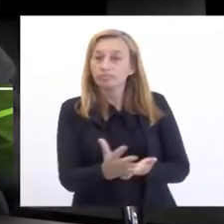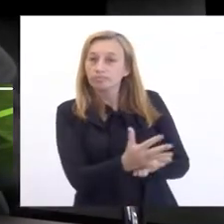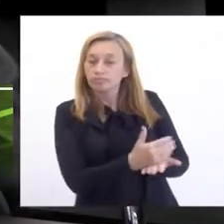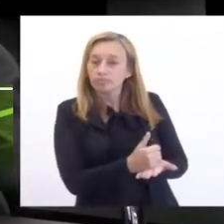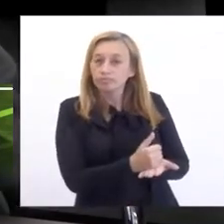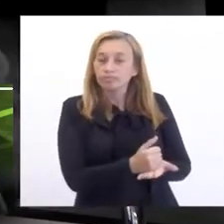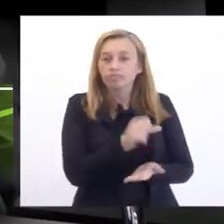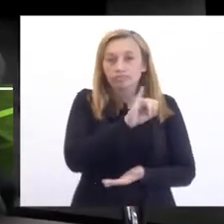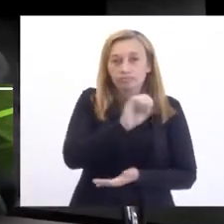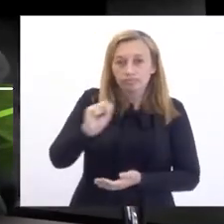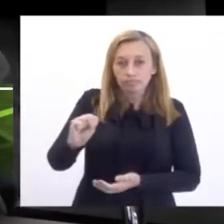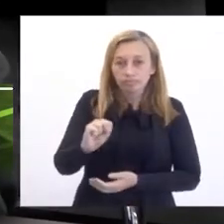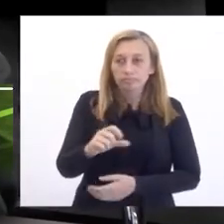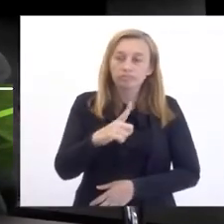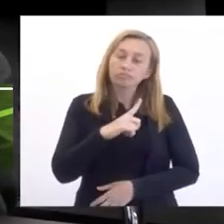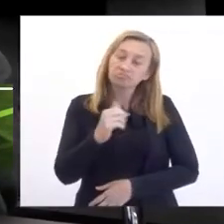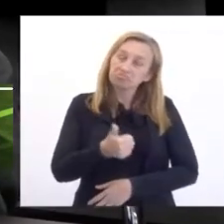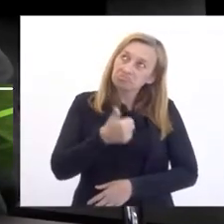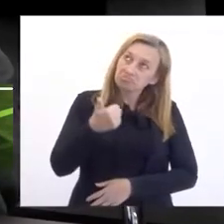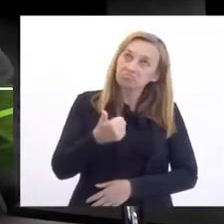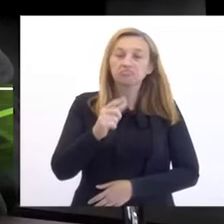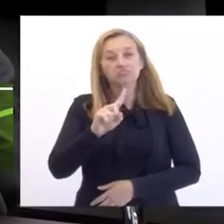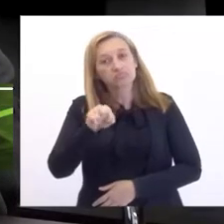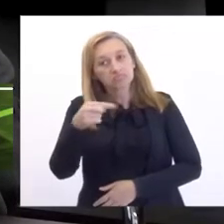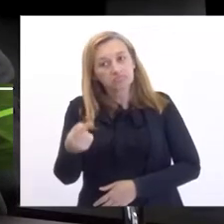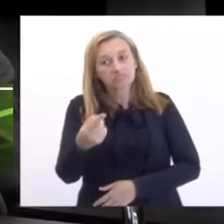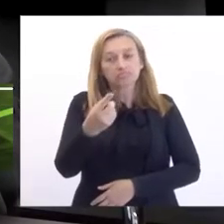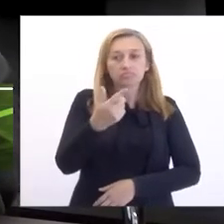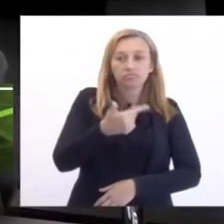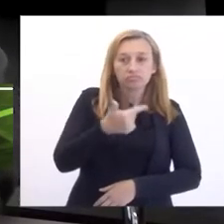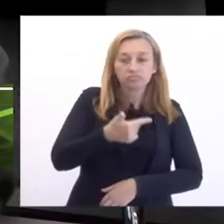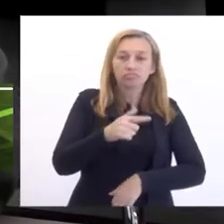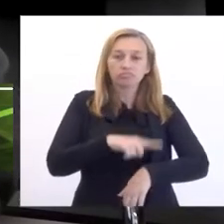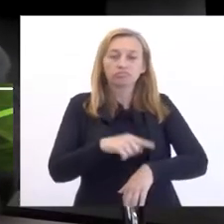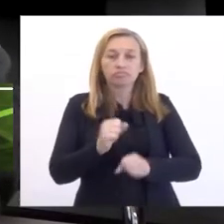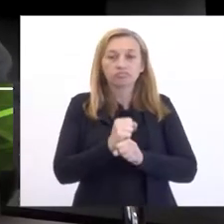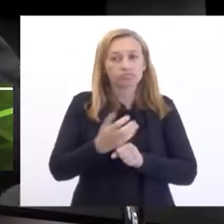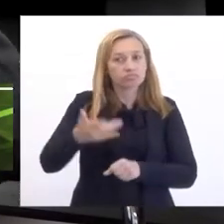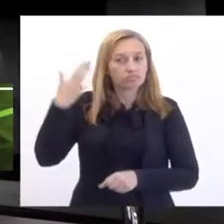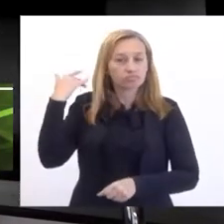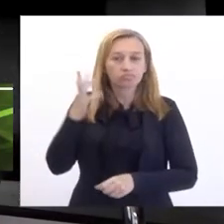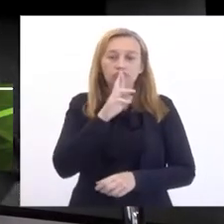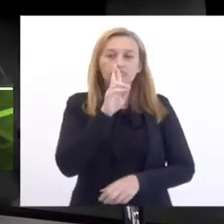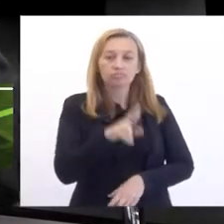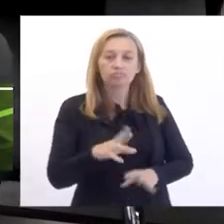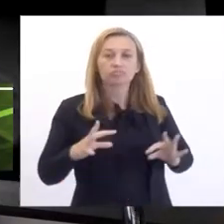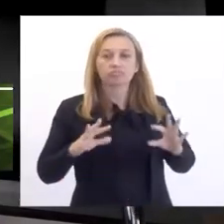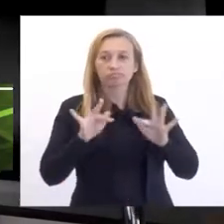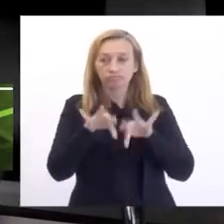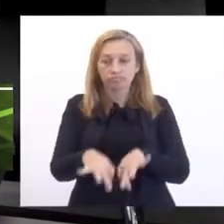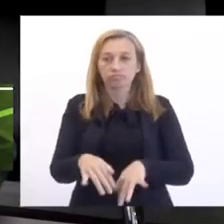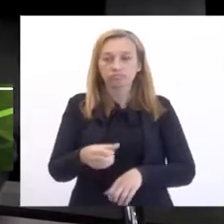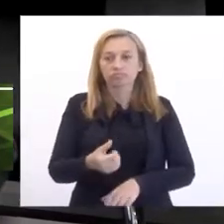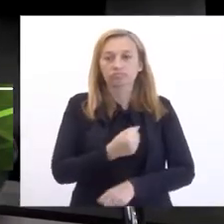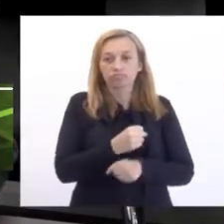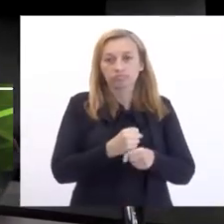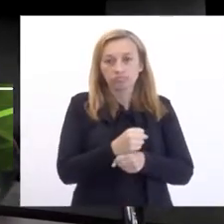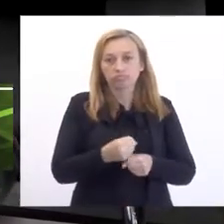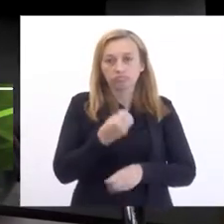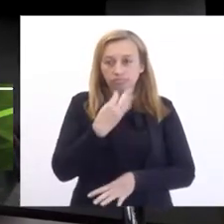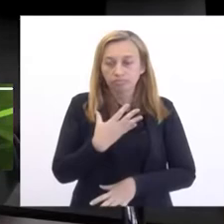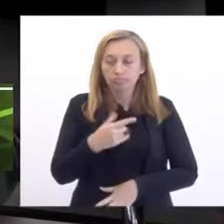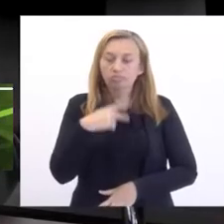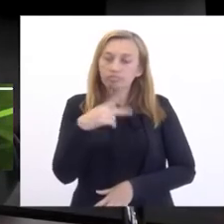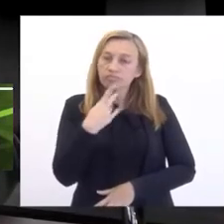de ICMS teve uma melhora a partir do segundo semestre do ano passado, com o resultado final do ano positivo. Eu estou dizendo